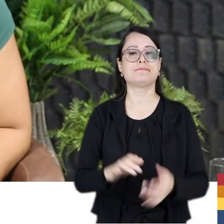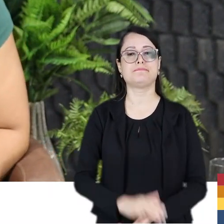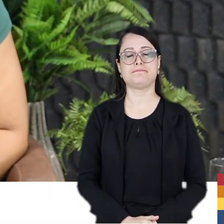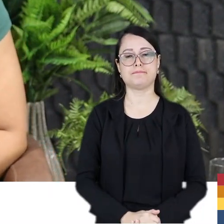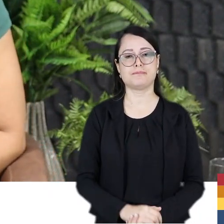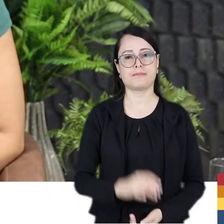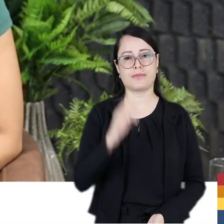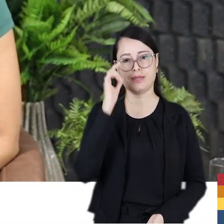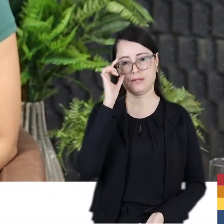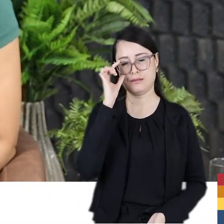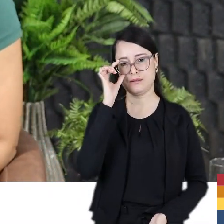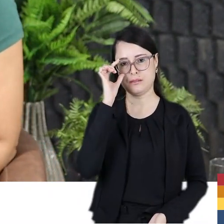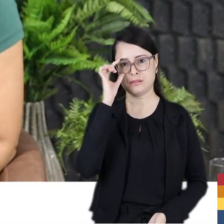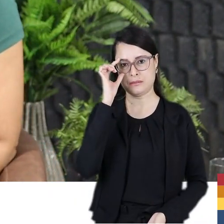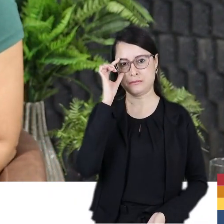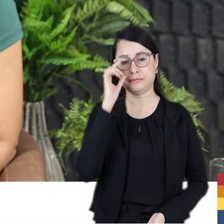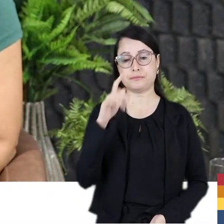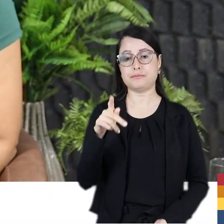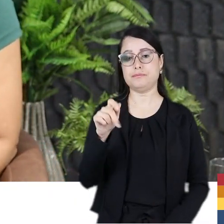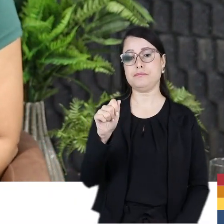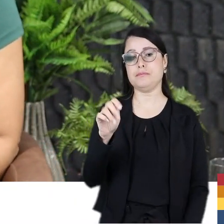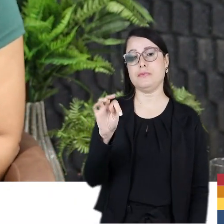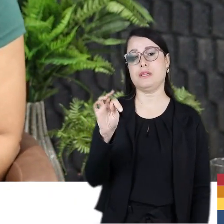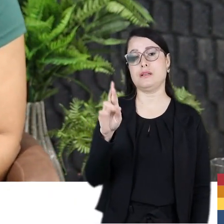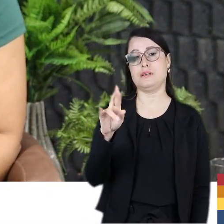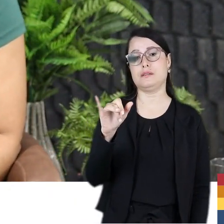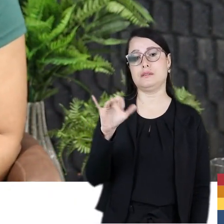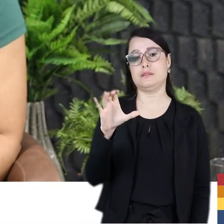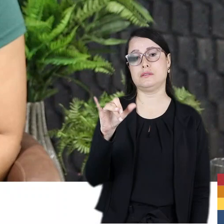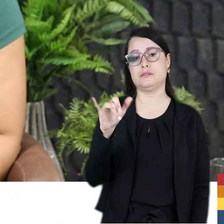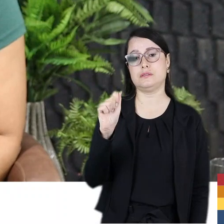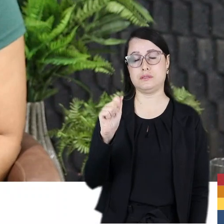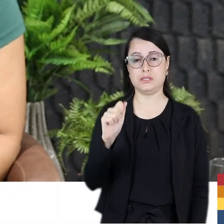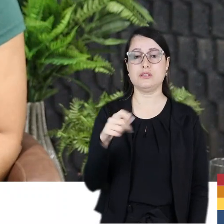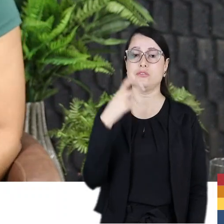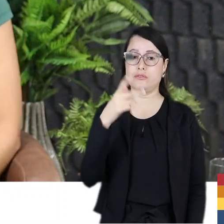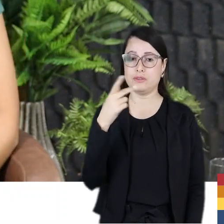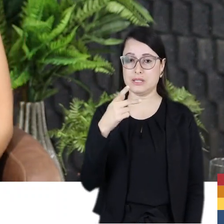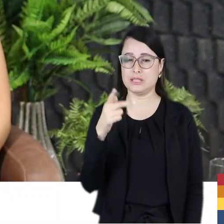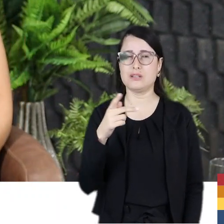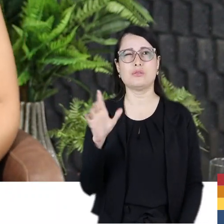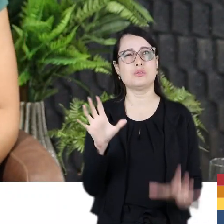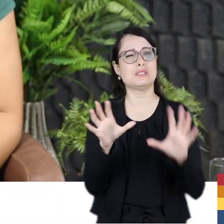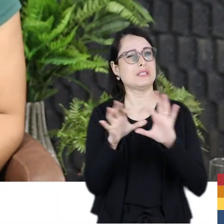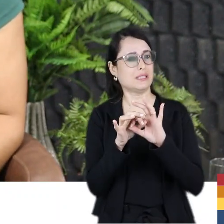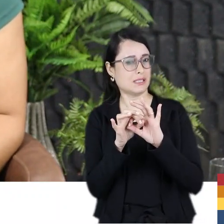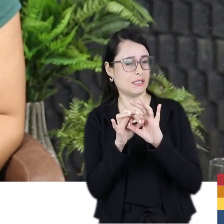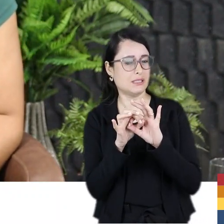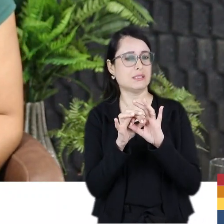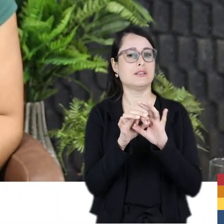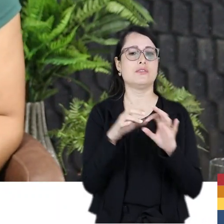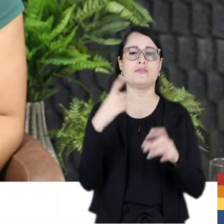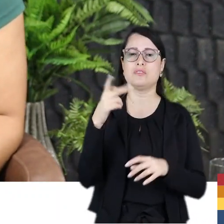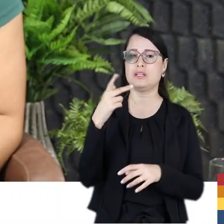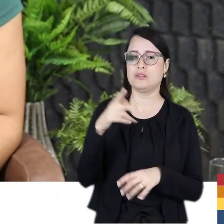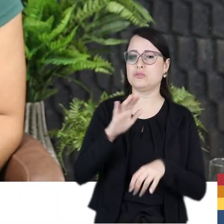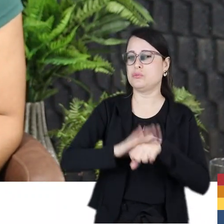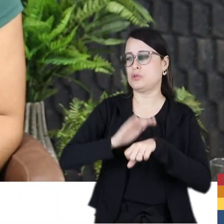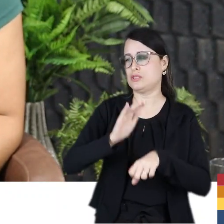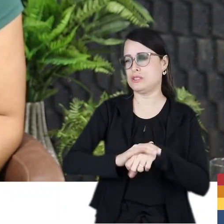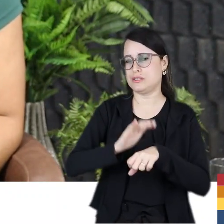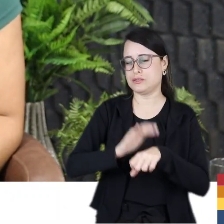Patrícia, tu falaste muito em integração, né? Falaste de protagonismo, que eu acho que é a essência, né? Como nós vimos,